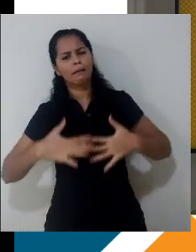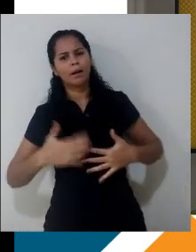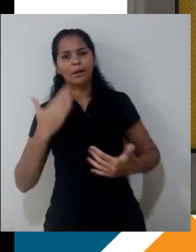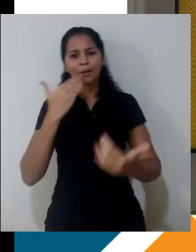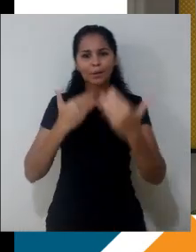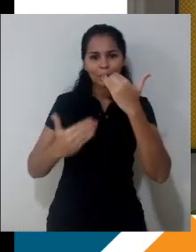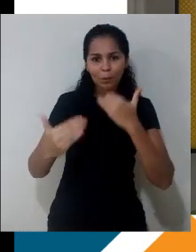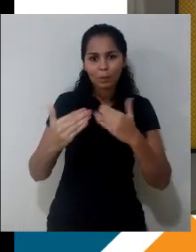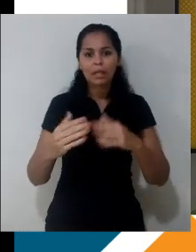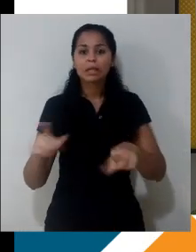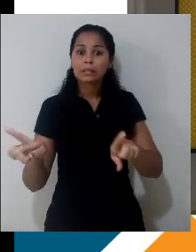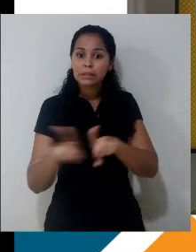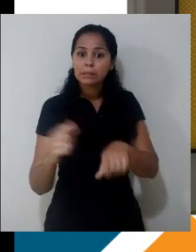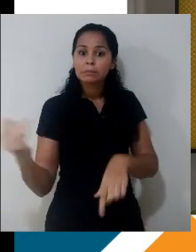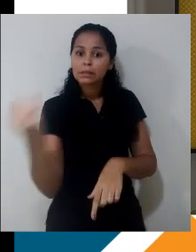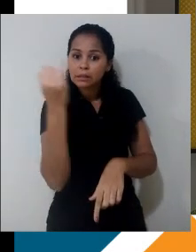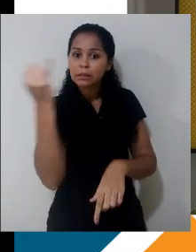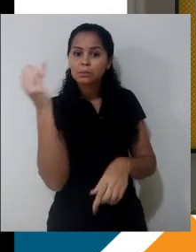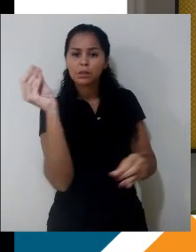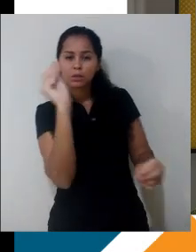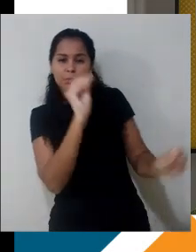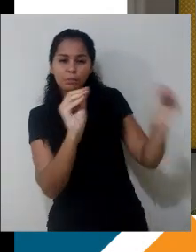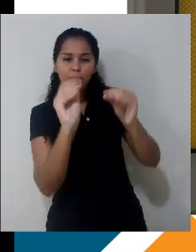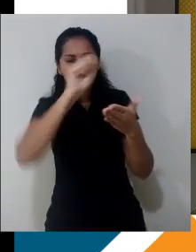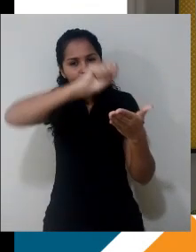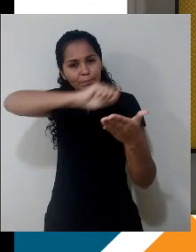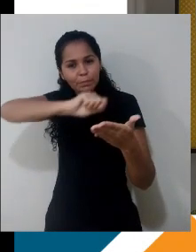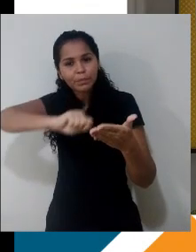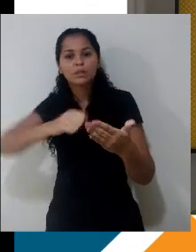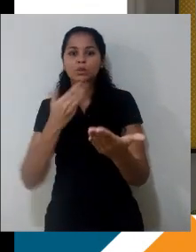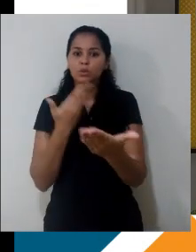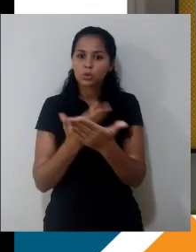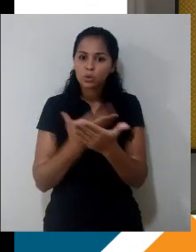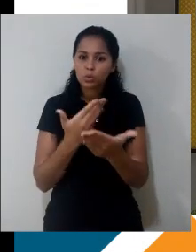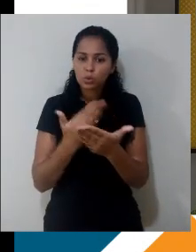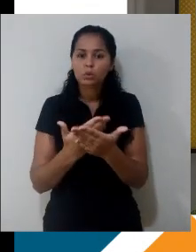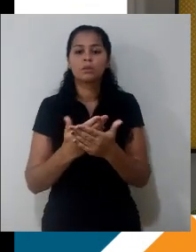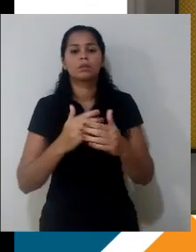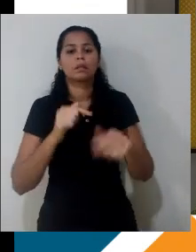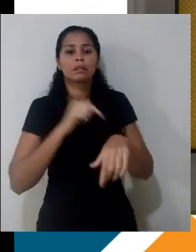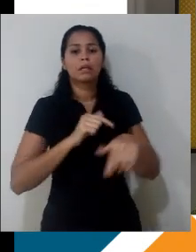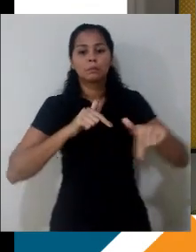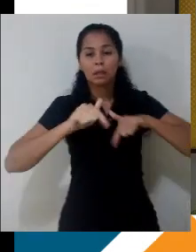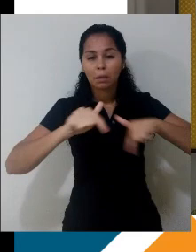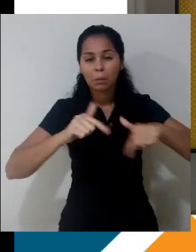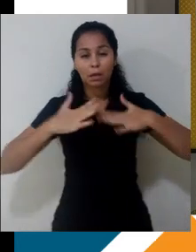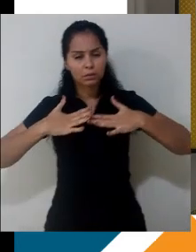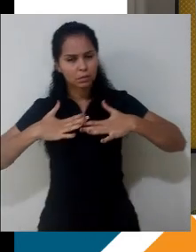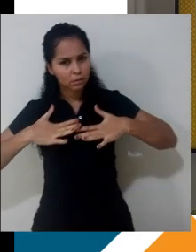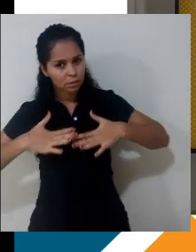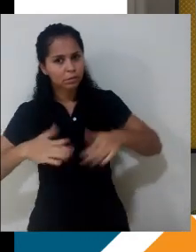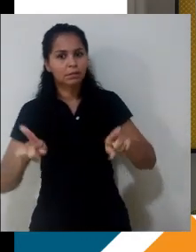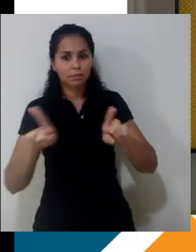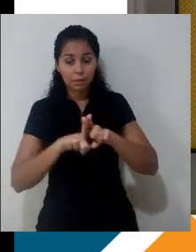então incluam também essa rotina para além dos estudos de vocês em si, incluem esses momentos de trabalho, de descanso também